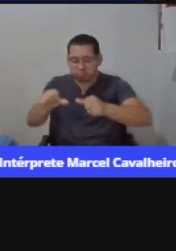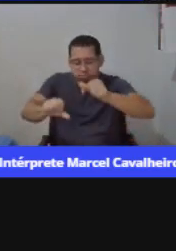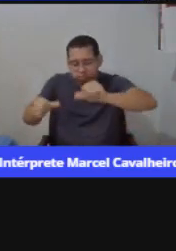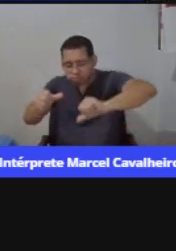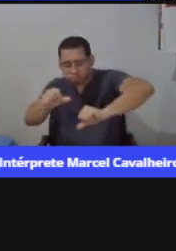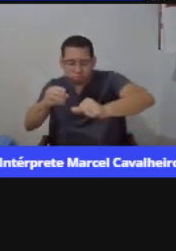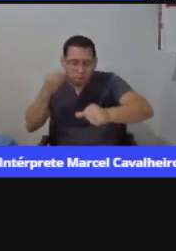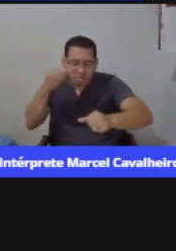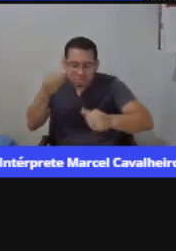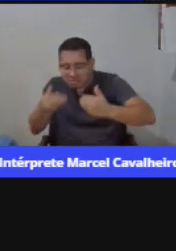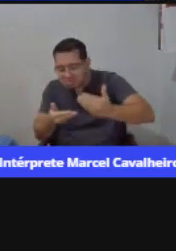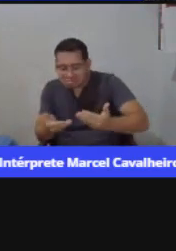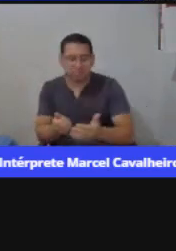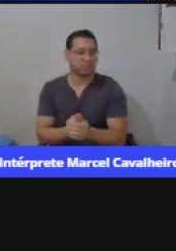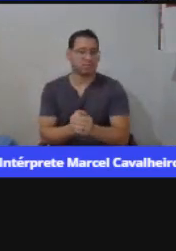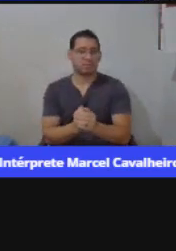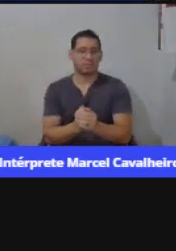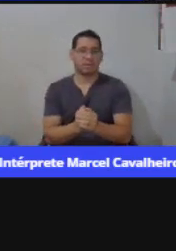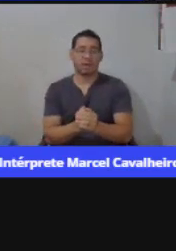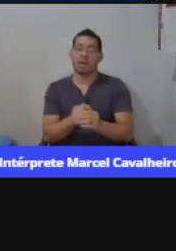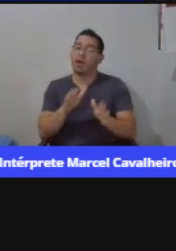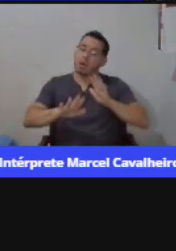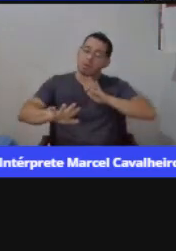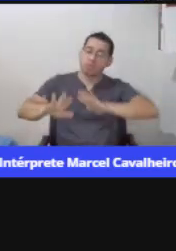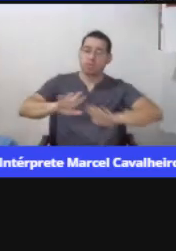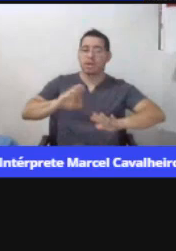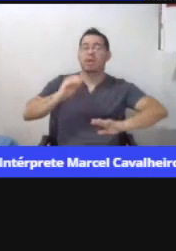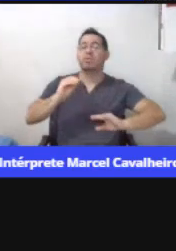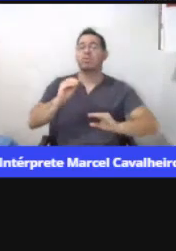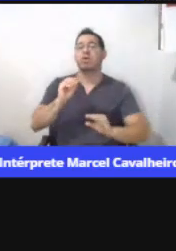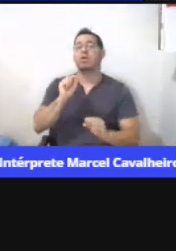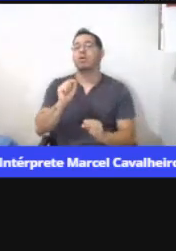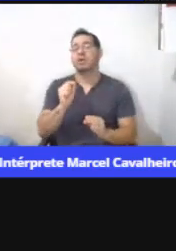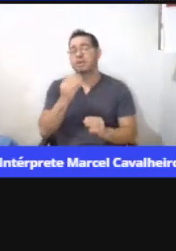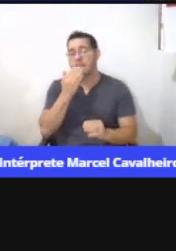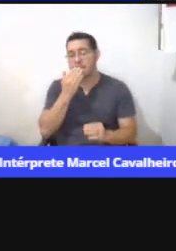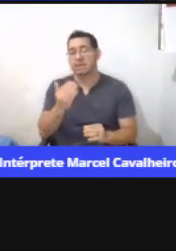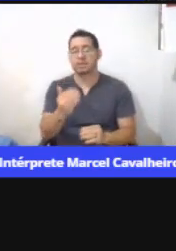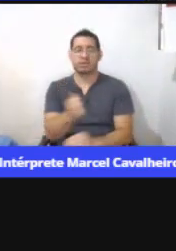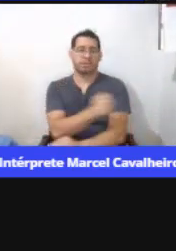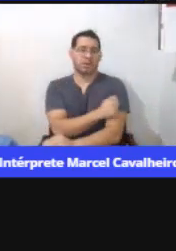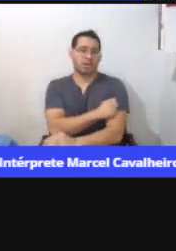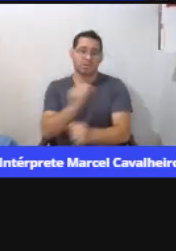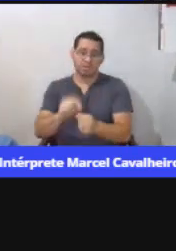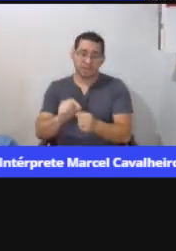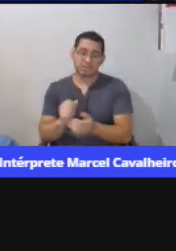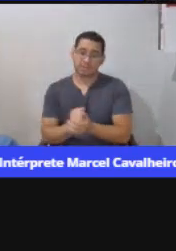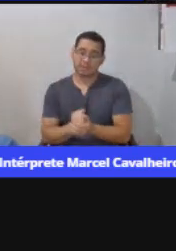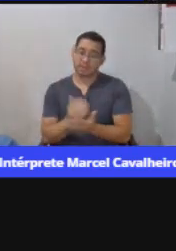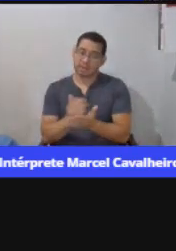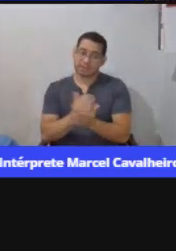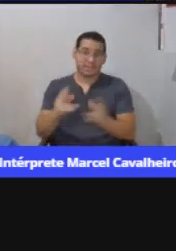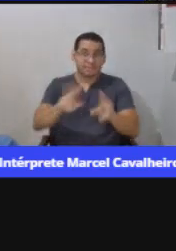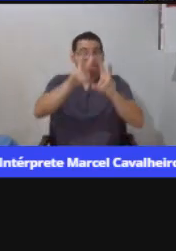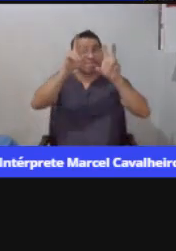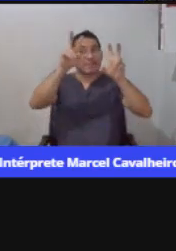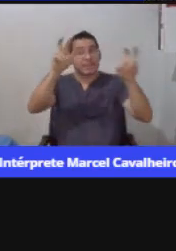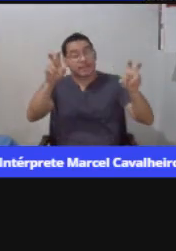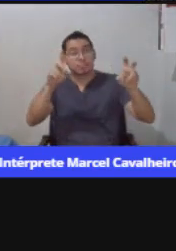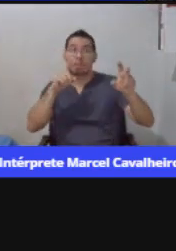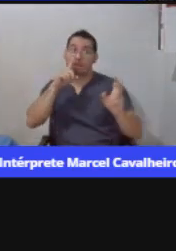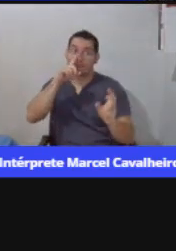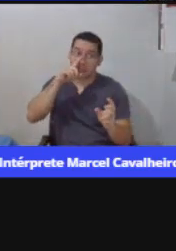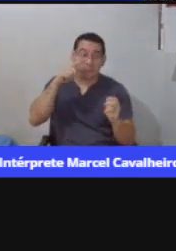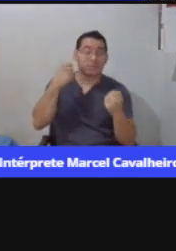cuidado com aquilo que se propõe nas atividades, assuntos que são um pouco polêmicos, né? A gente precisa tomar